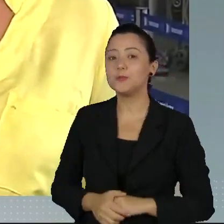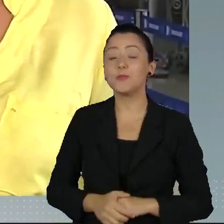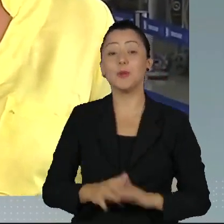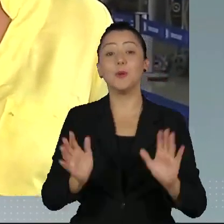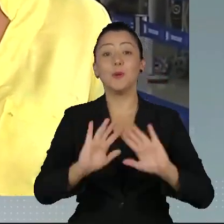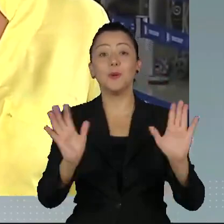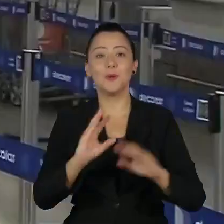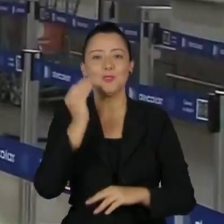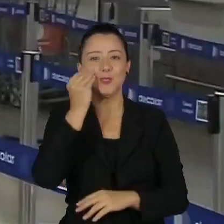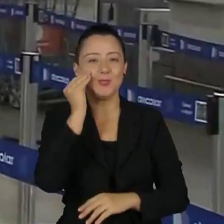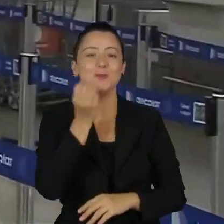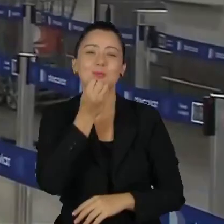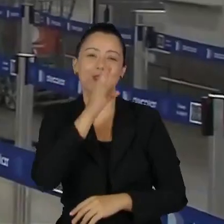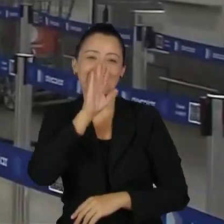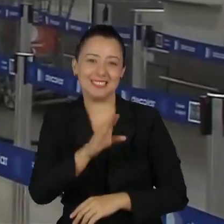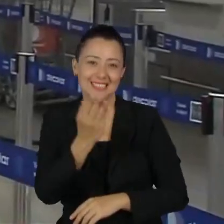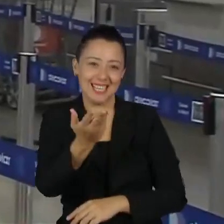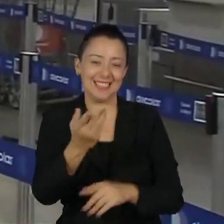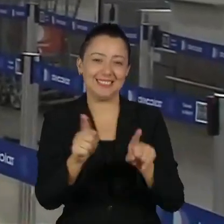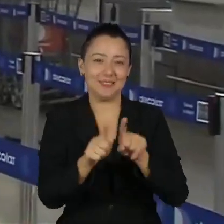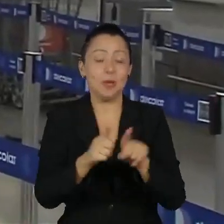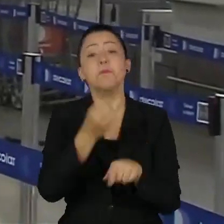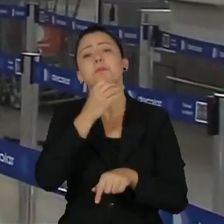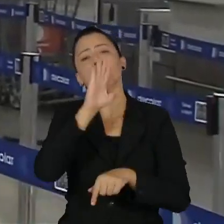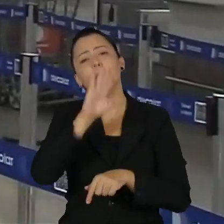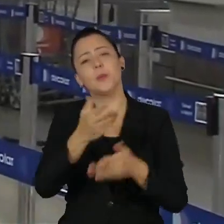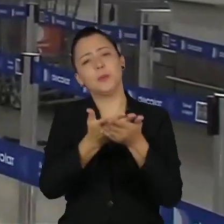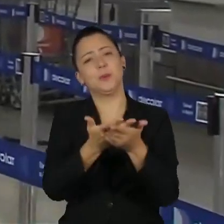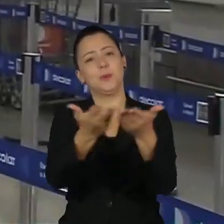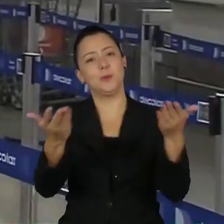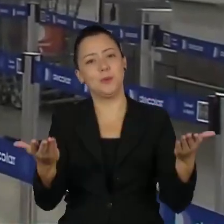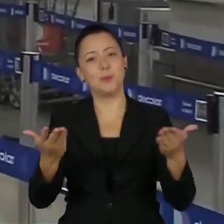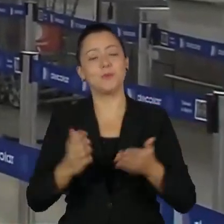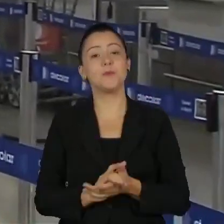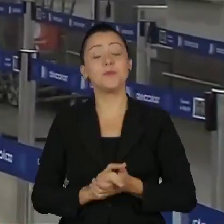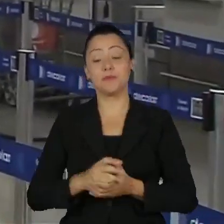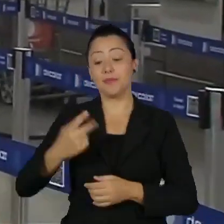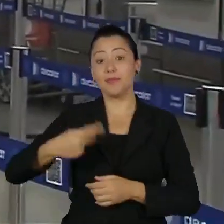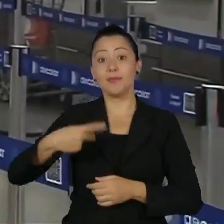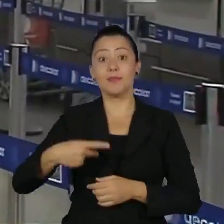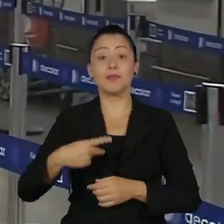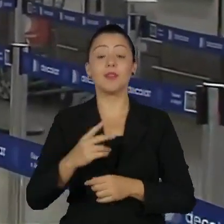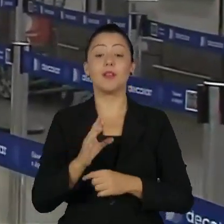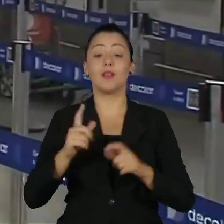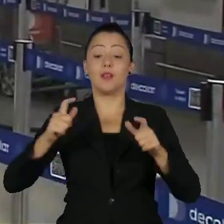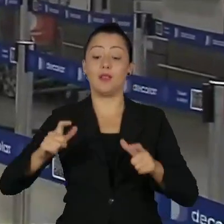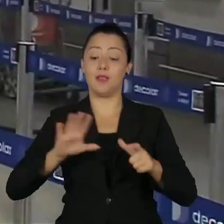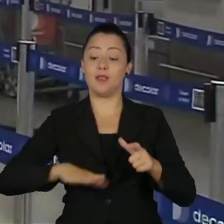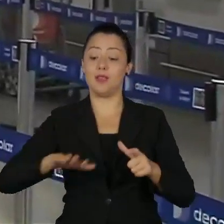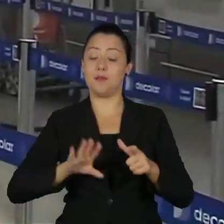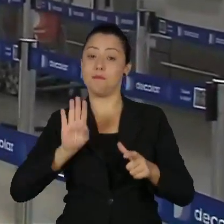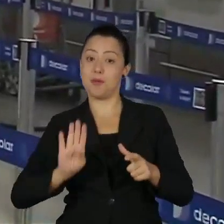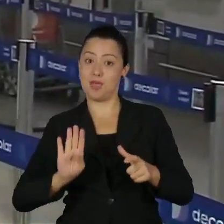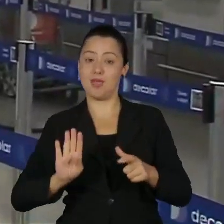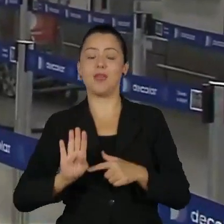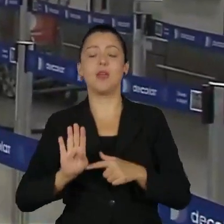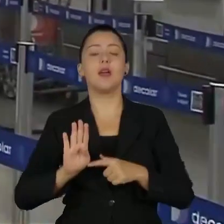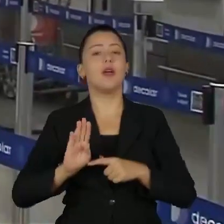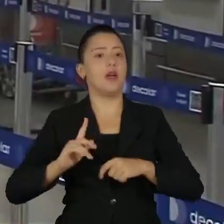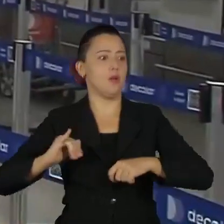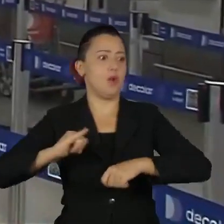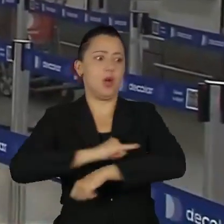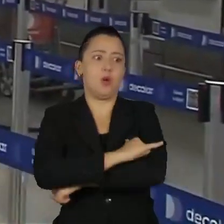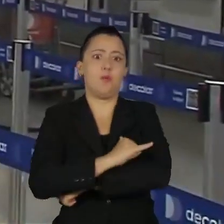Oi, Joyce. Uma boa tarde para você, boa tarde a todos. A gente fala aqui do check-in B, do Terminal 2 desse, que é o aeroporto